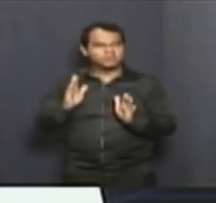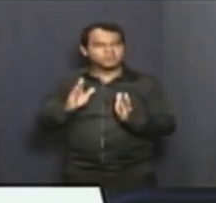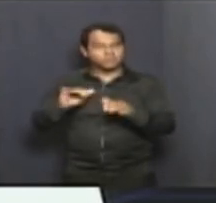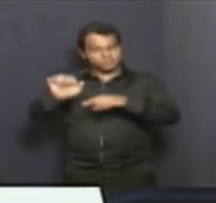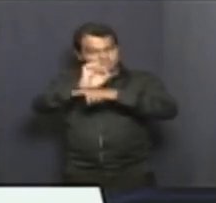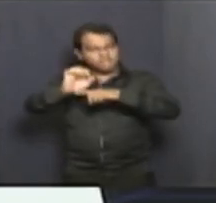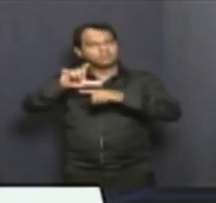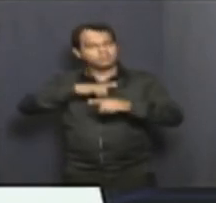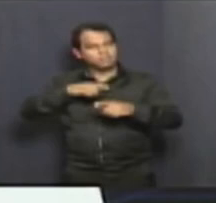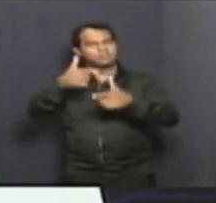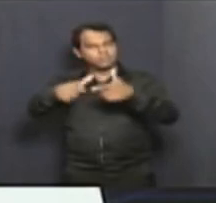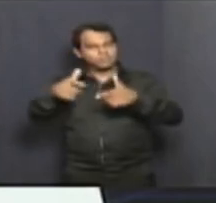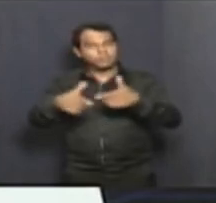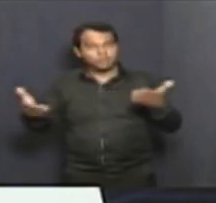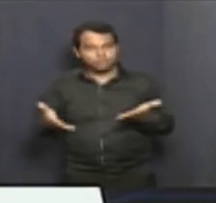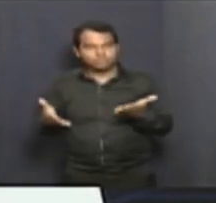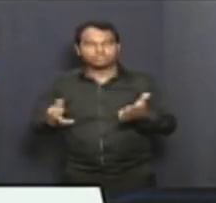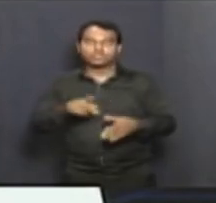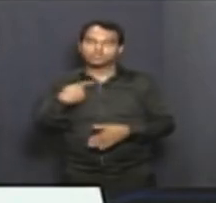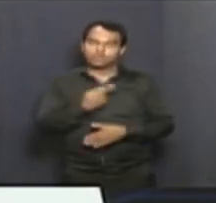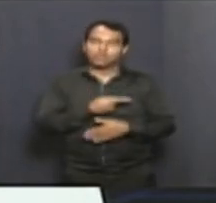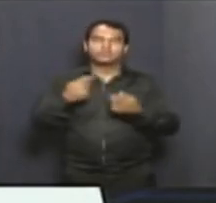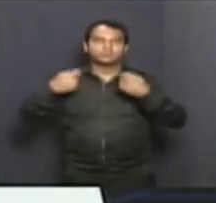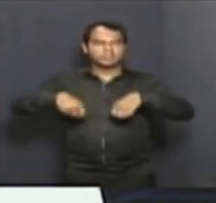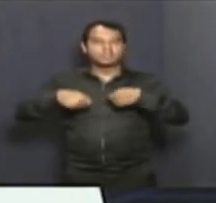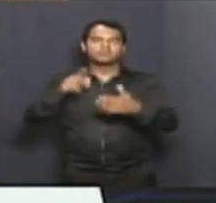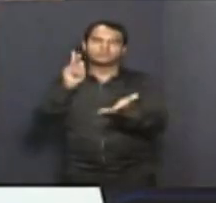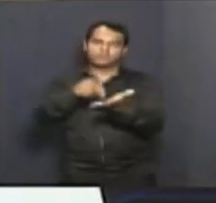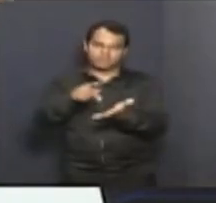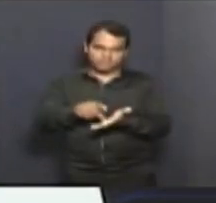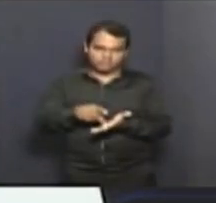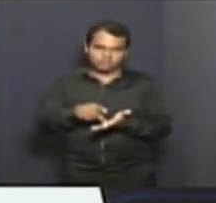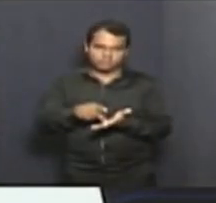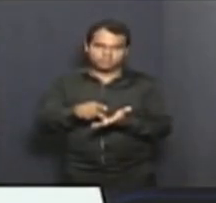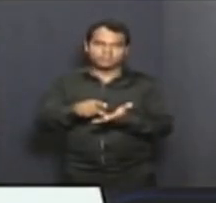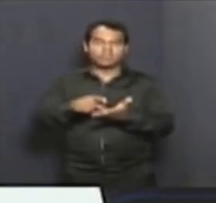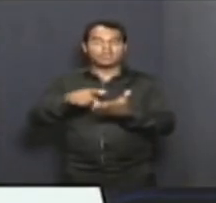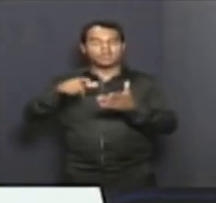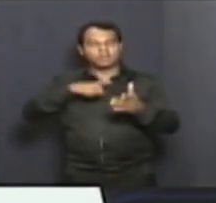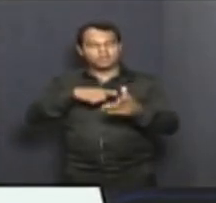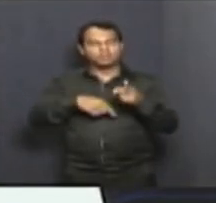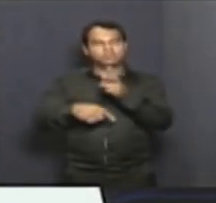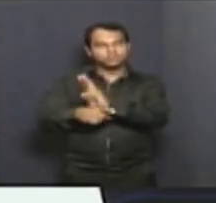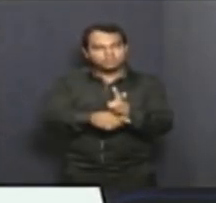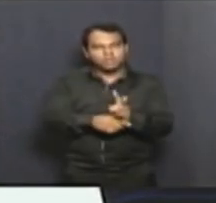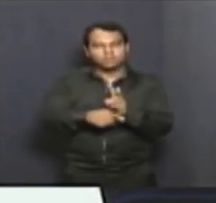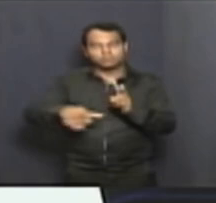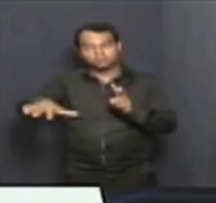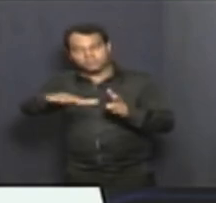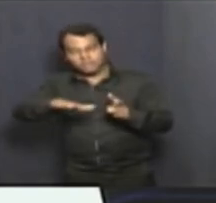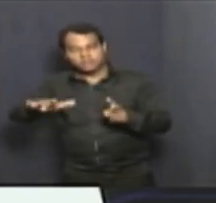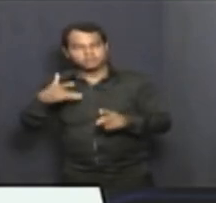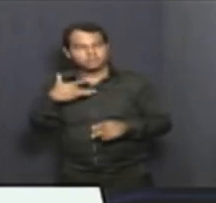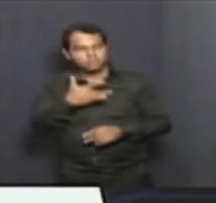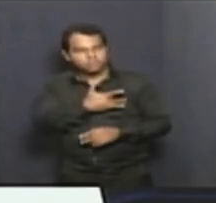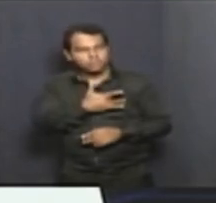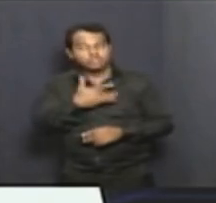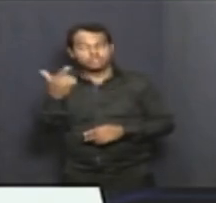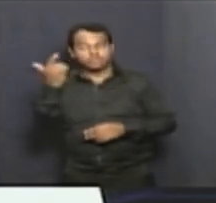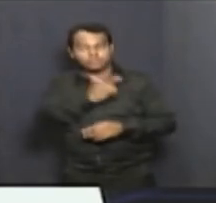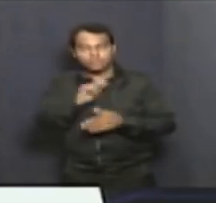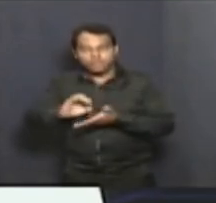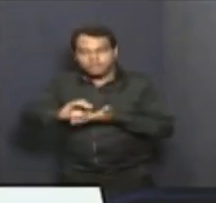vivendo nós precisamos realmente ter um sistema gestão na área de saúde que regionalismo mas que a